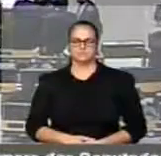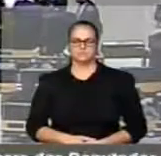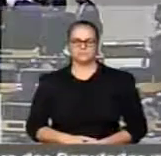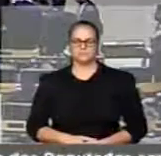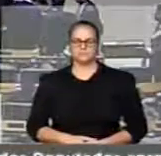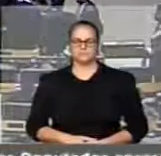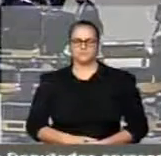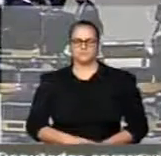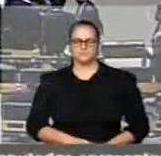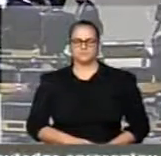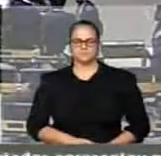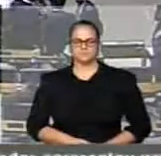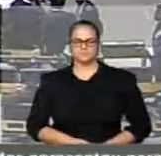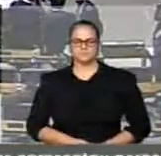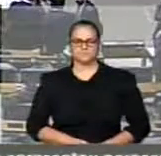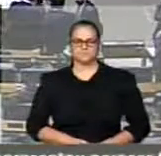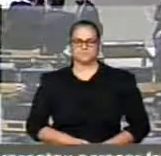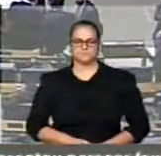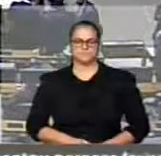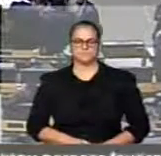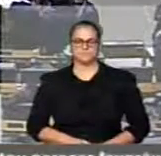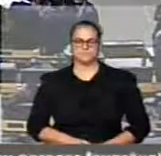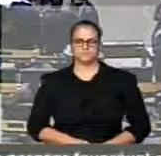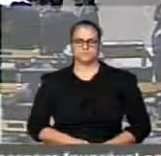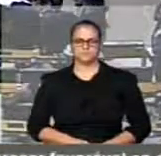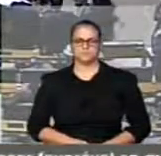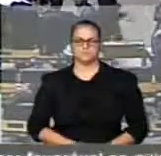Meio-dia, 37 minutos.